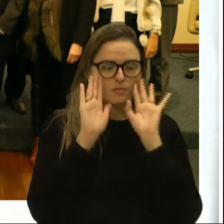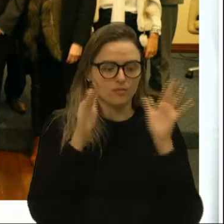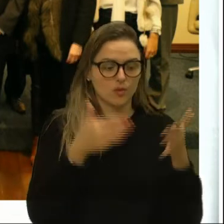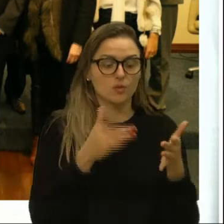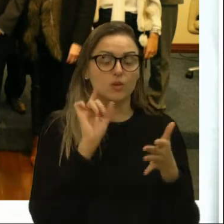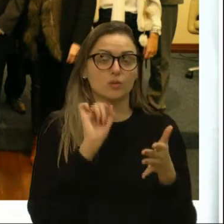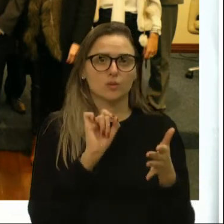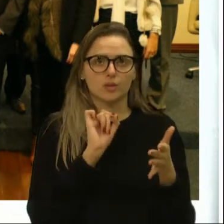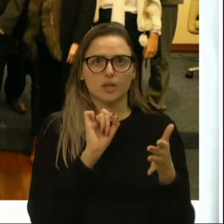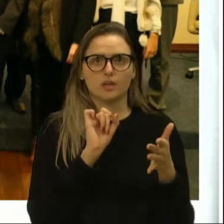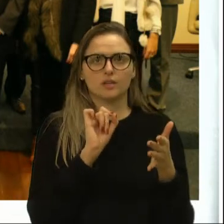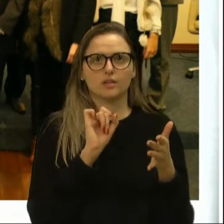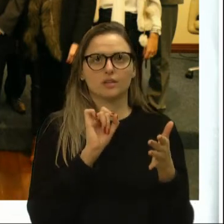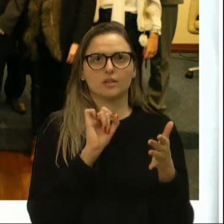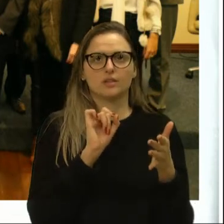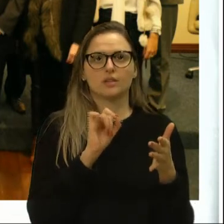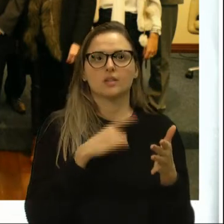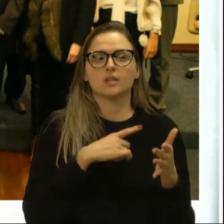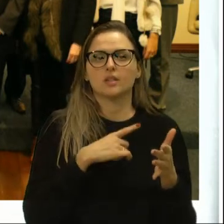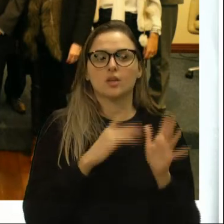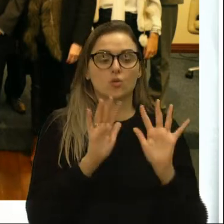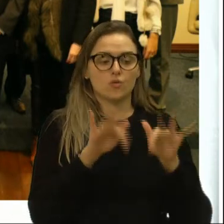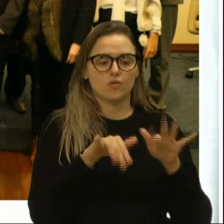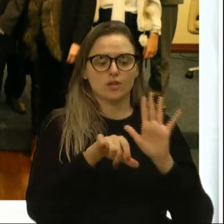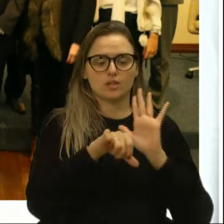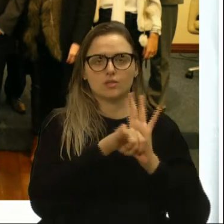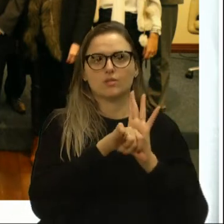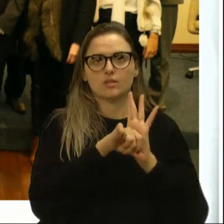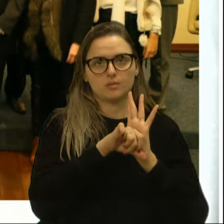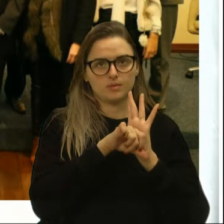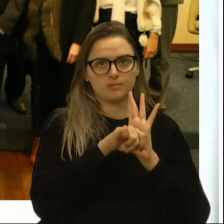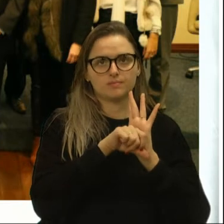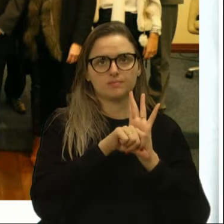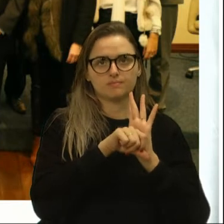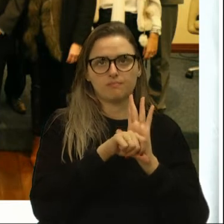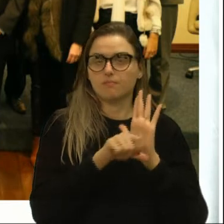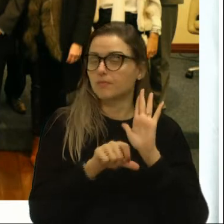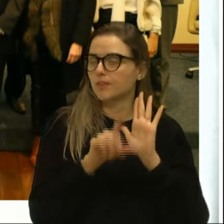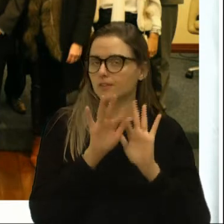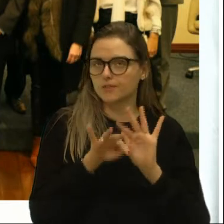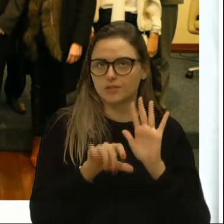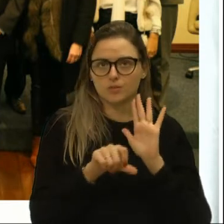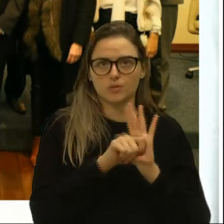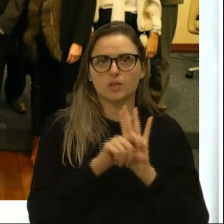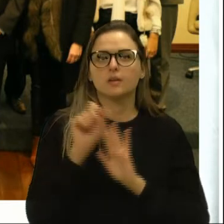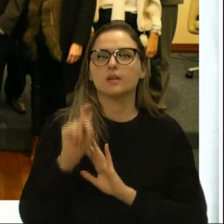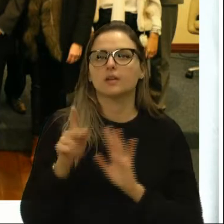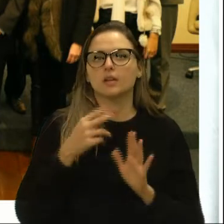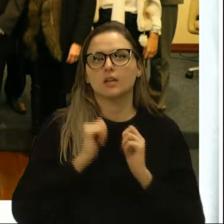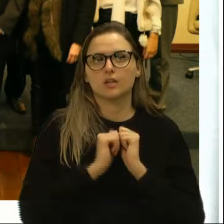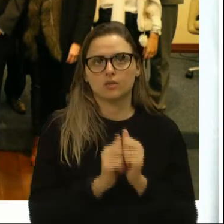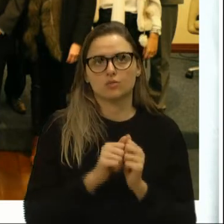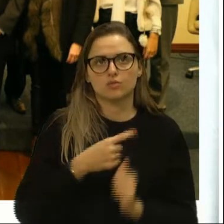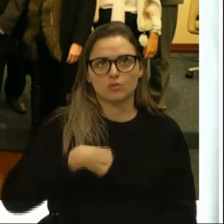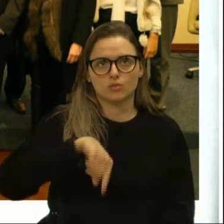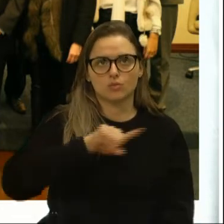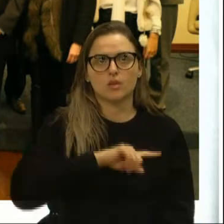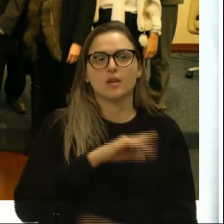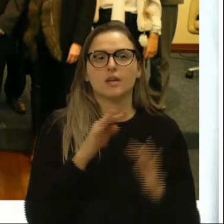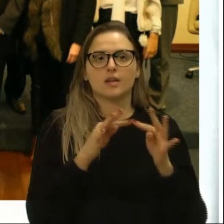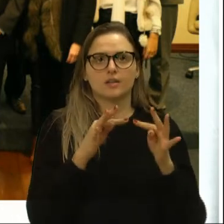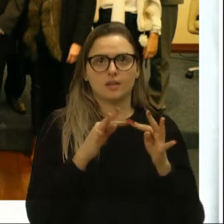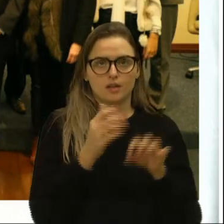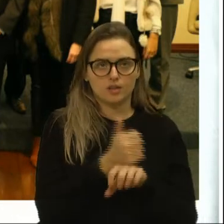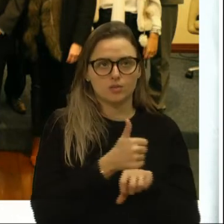foi o pacote anticrime. Quem estava conosco? Técnicos,